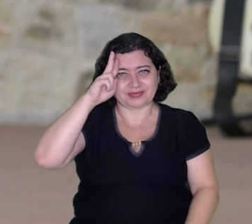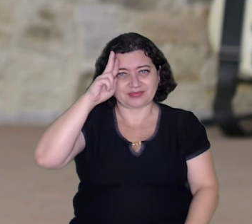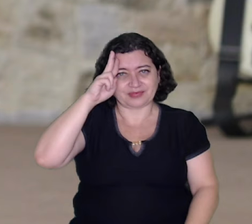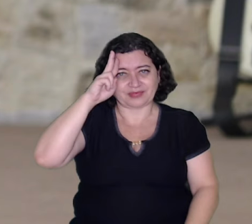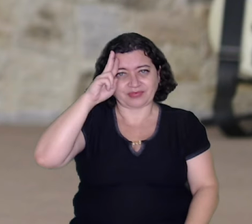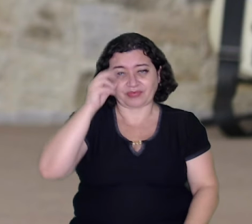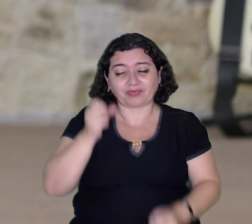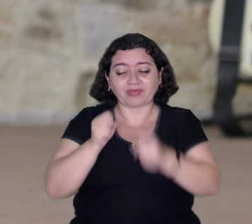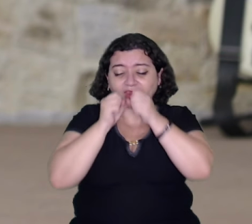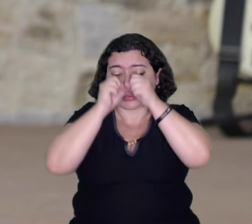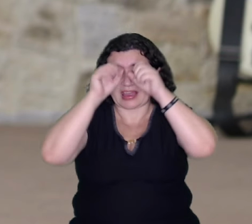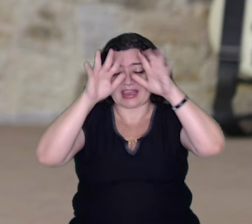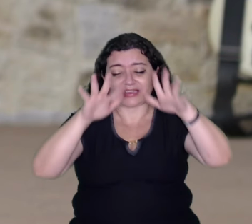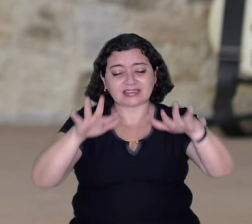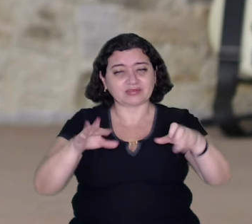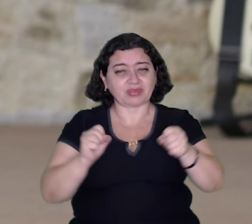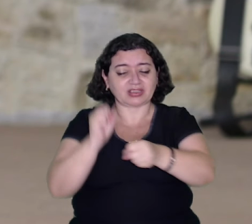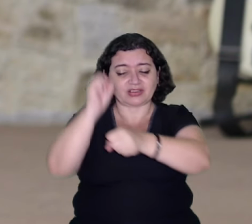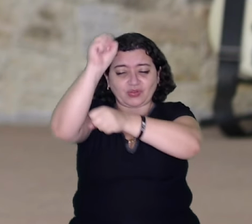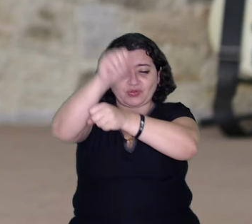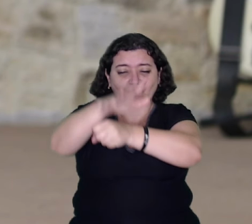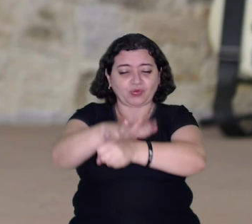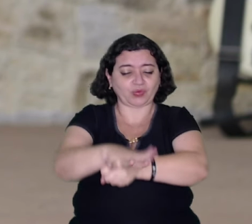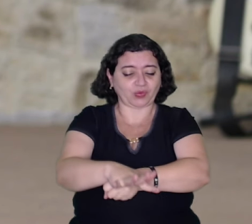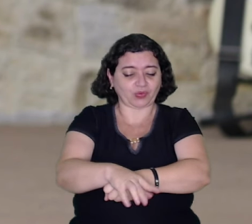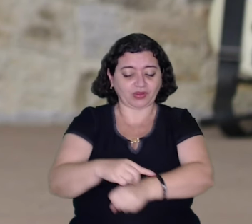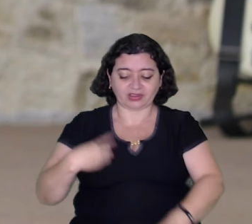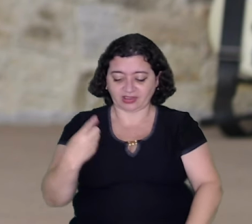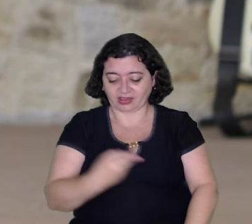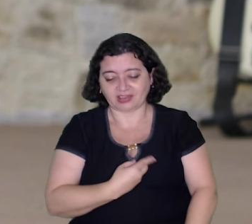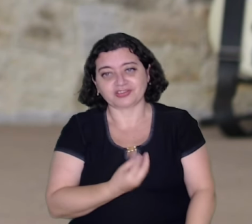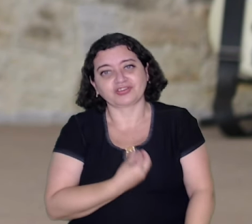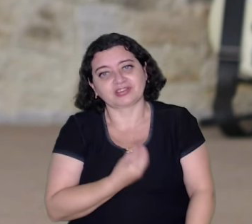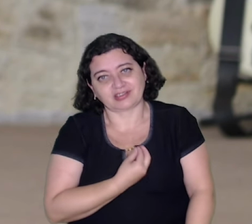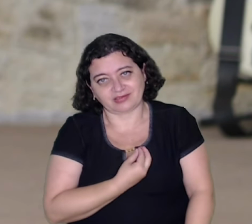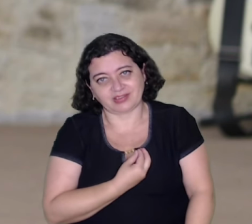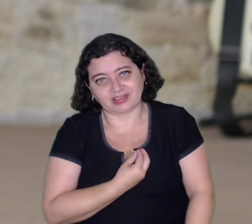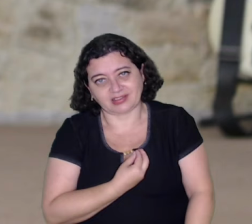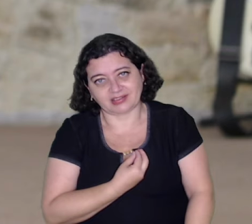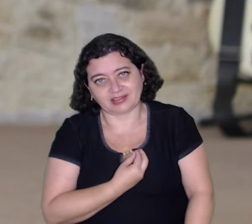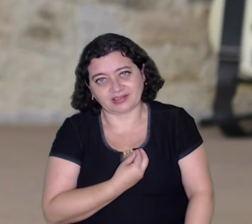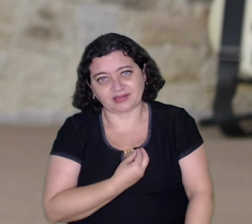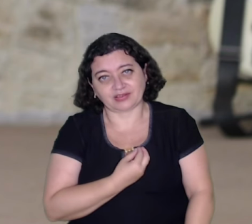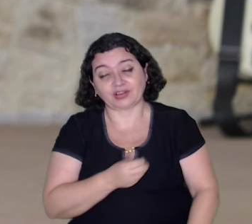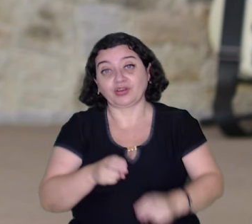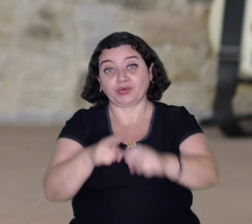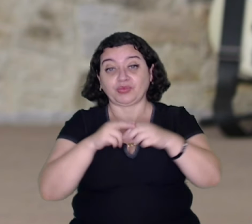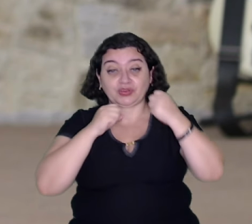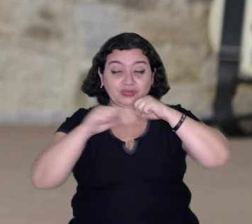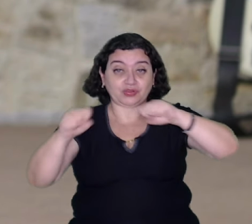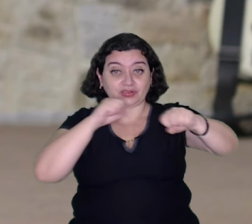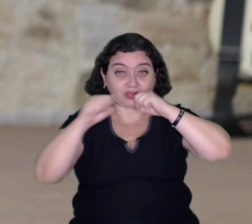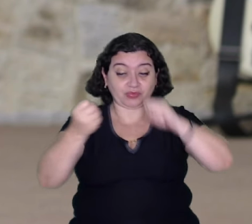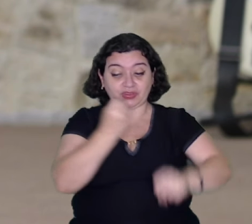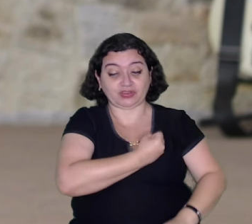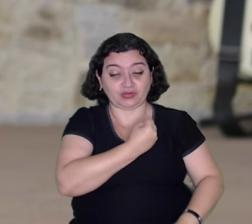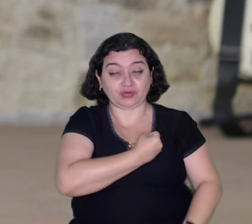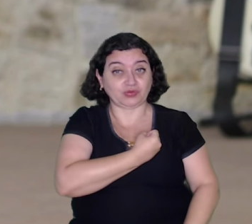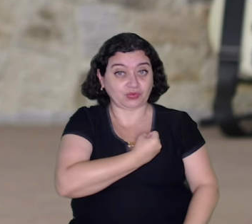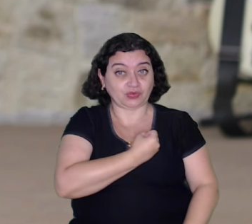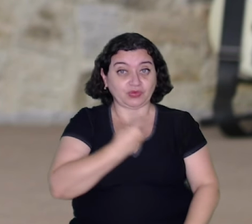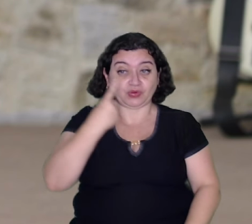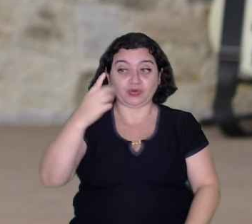as bênçãos que foram derramadas sobre nossas vidas. Por isso, o salmista, no Salmo 103, ele vai dizer para